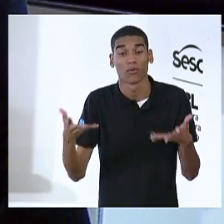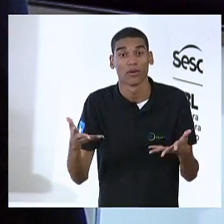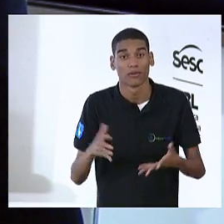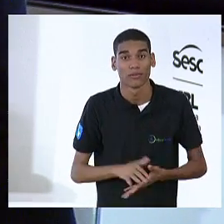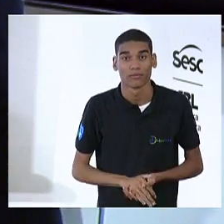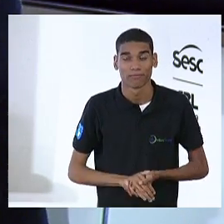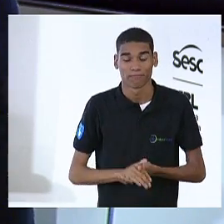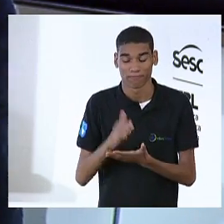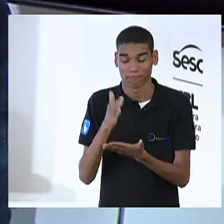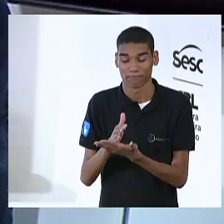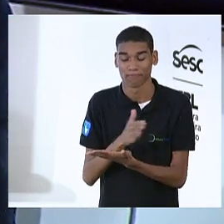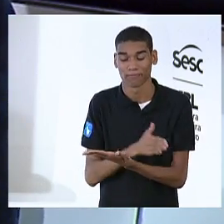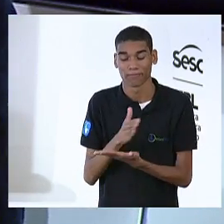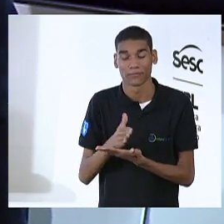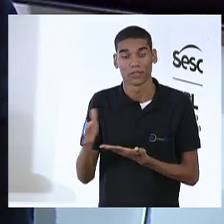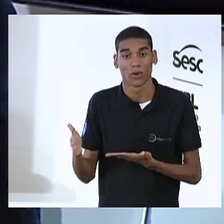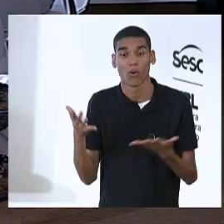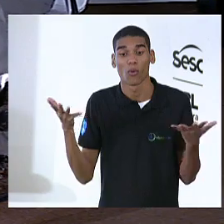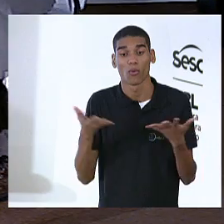Quanto é hoje?